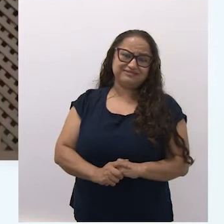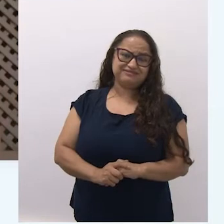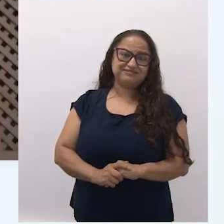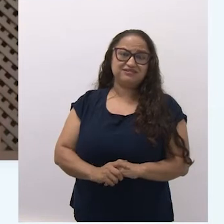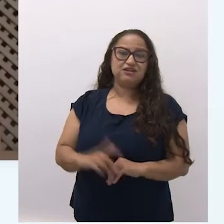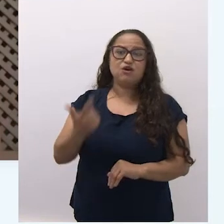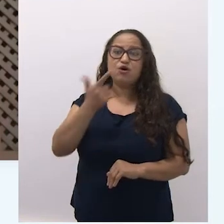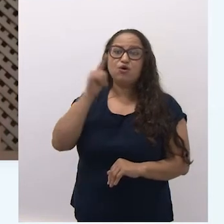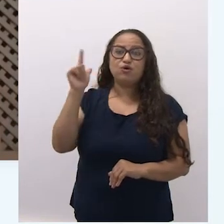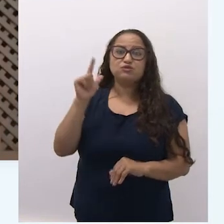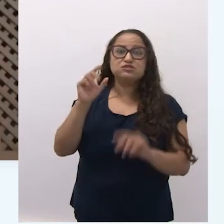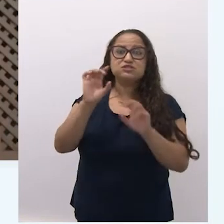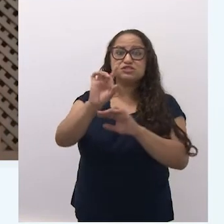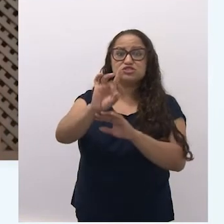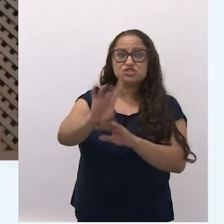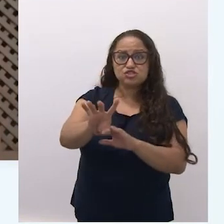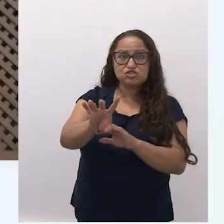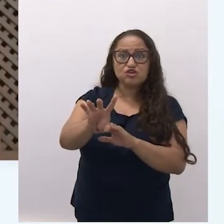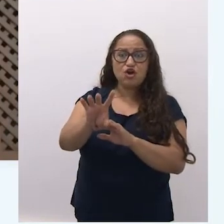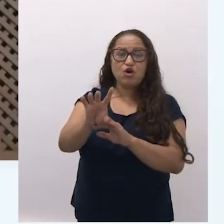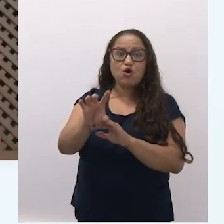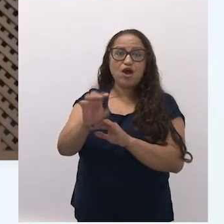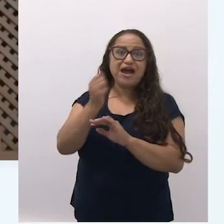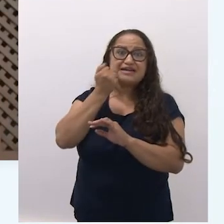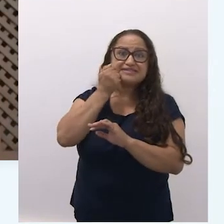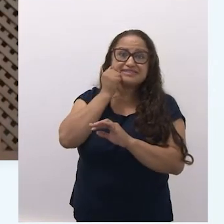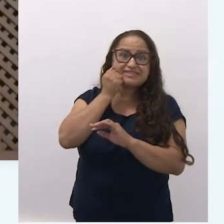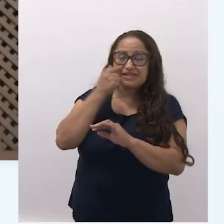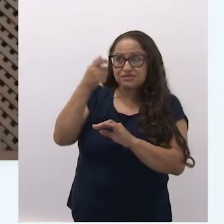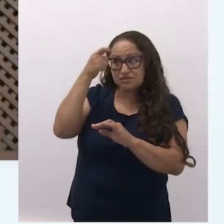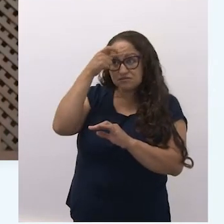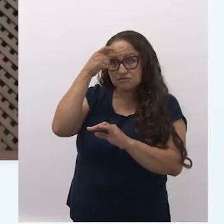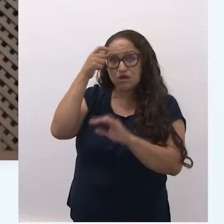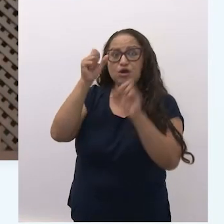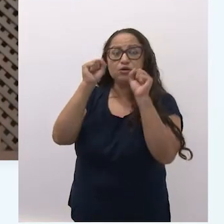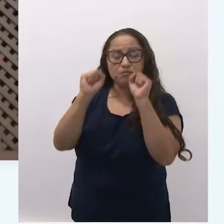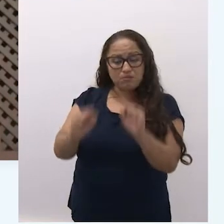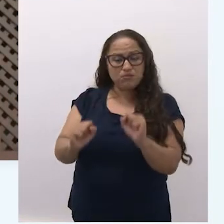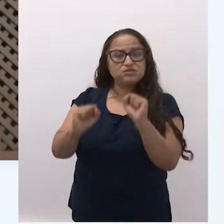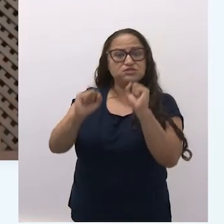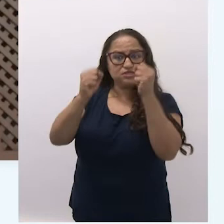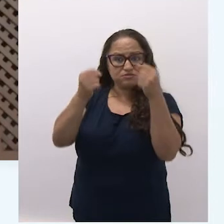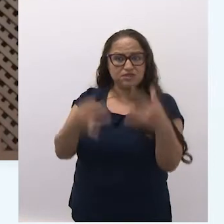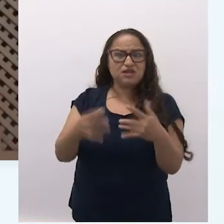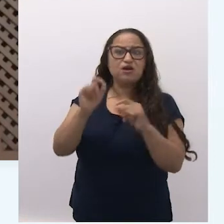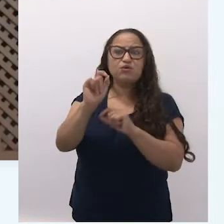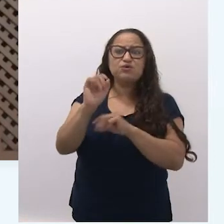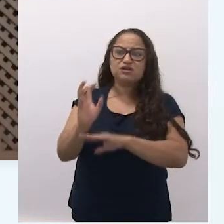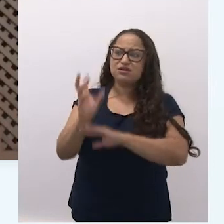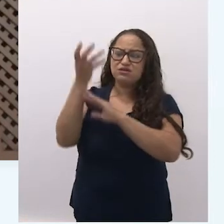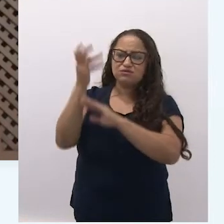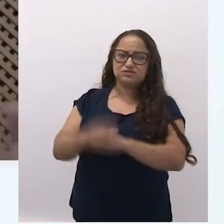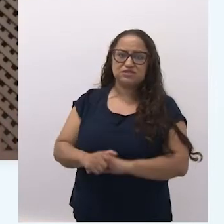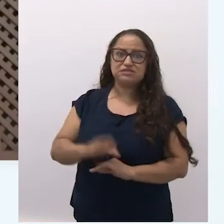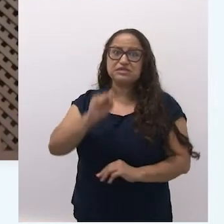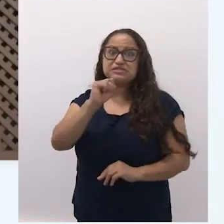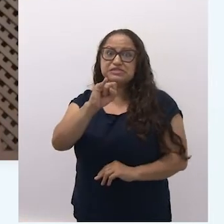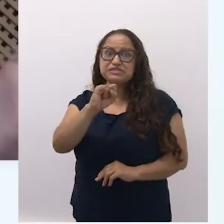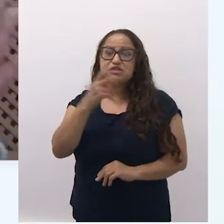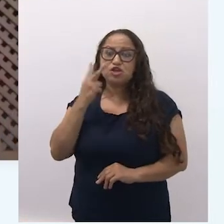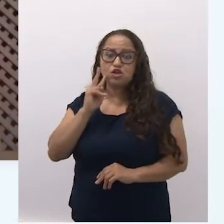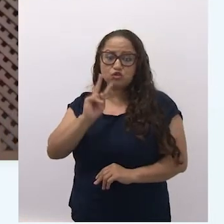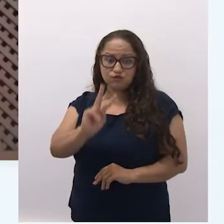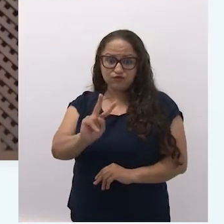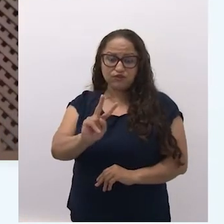os neurocientistas acabam explicando. O que acontece com esse adolescente, né? Se a gente for olhar bem